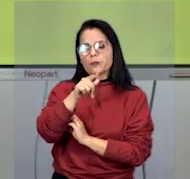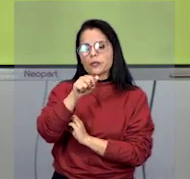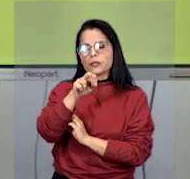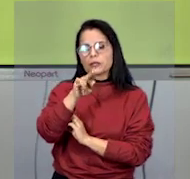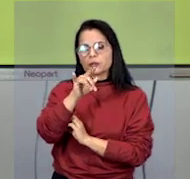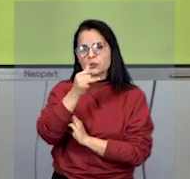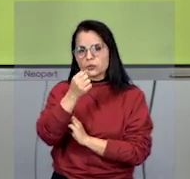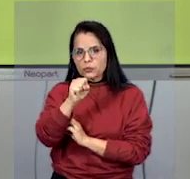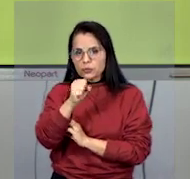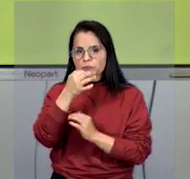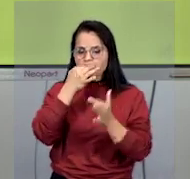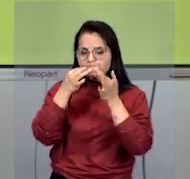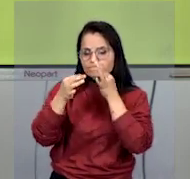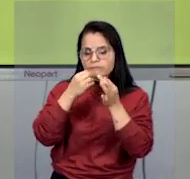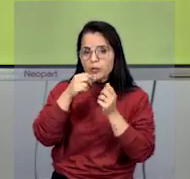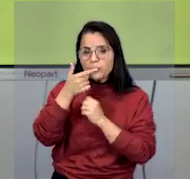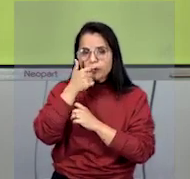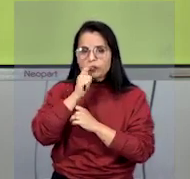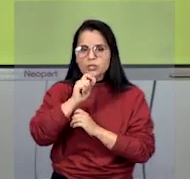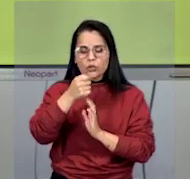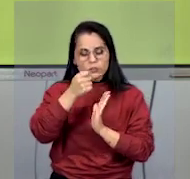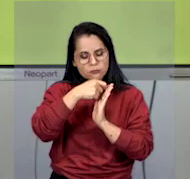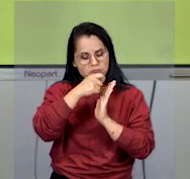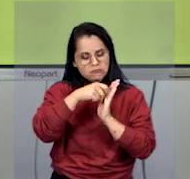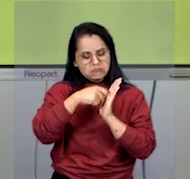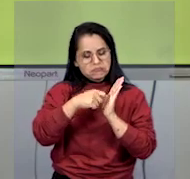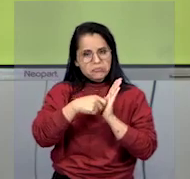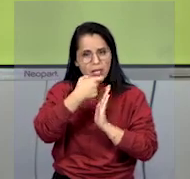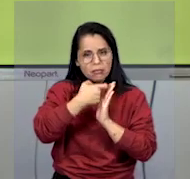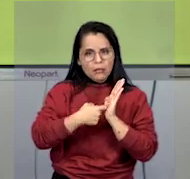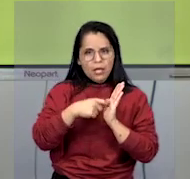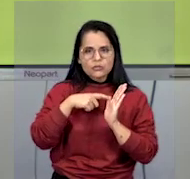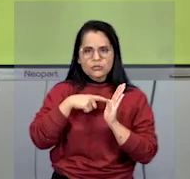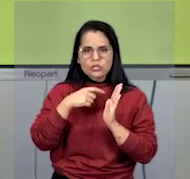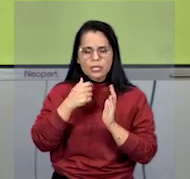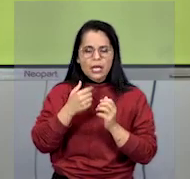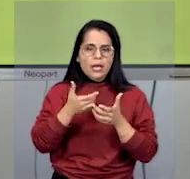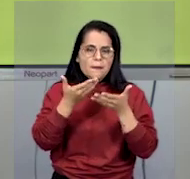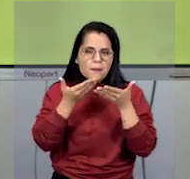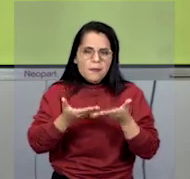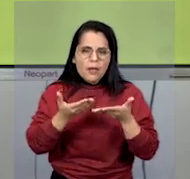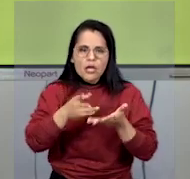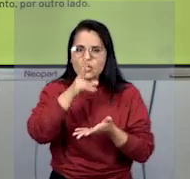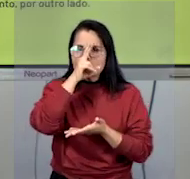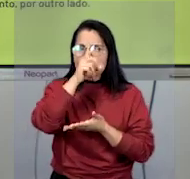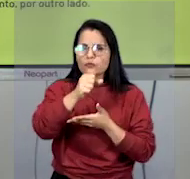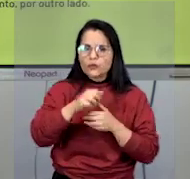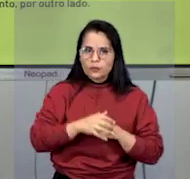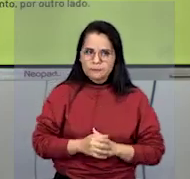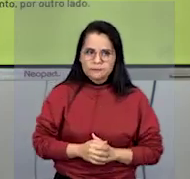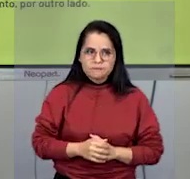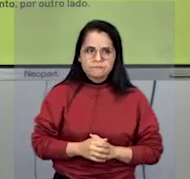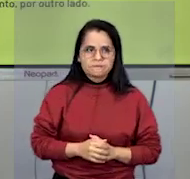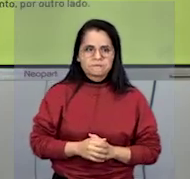argumentativos, para você dar sustentação, força e peso ao seu texto.